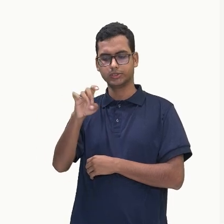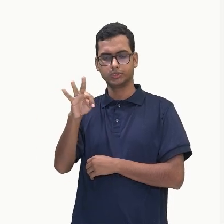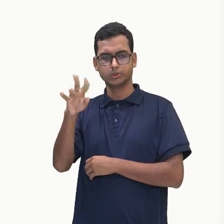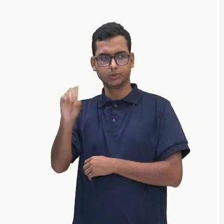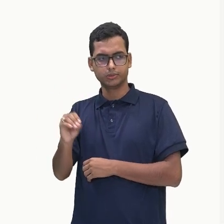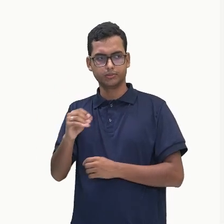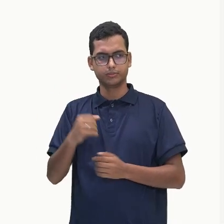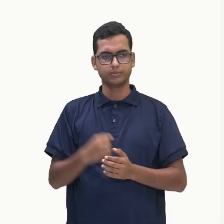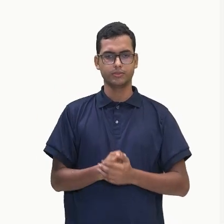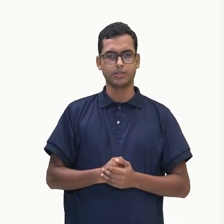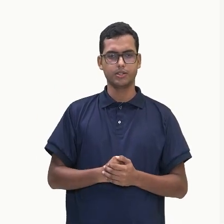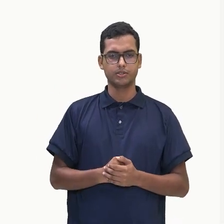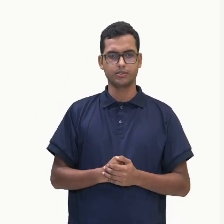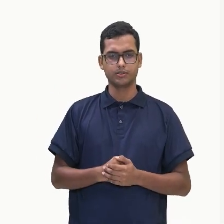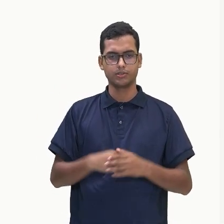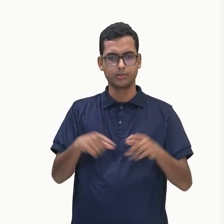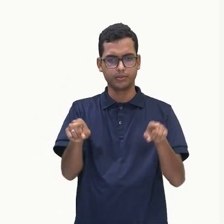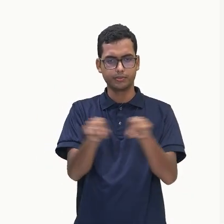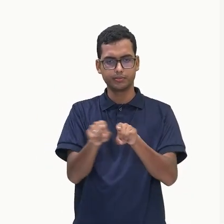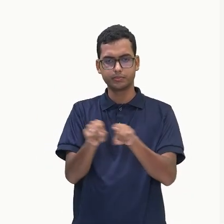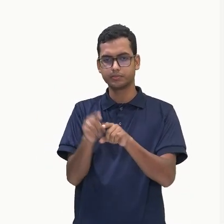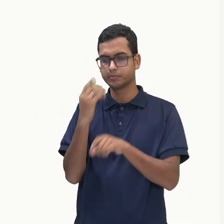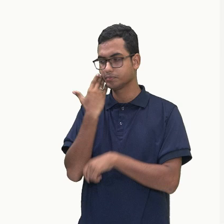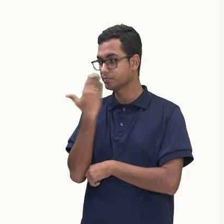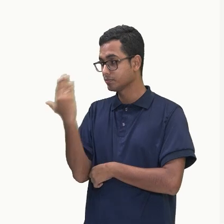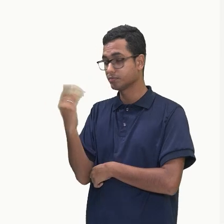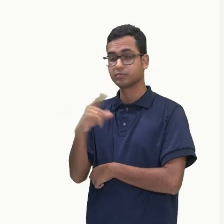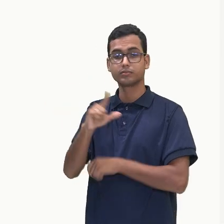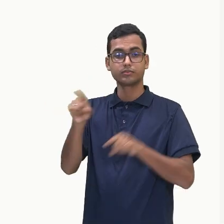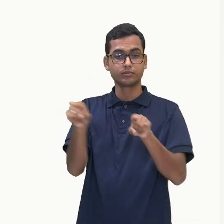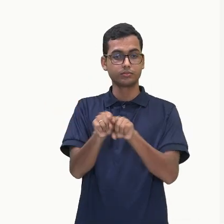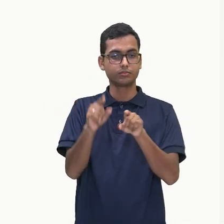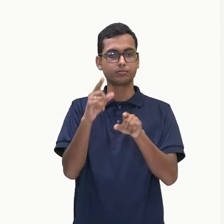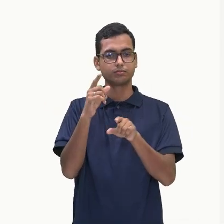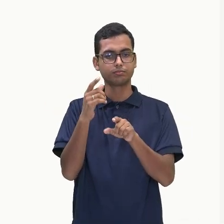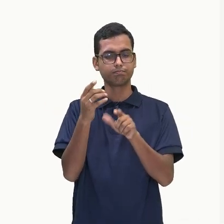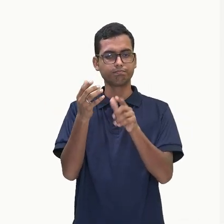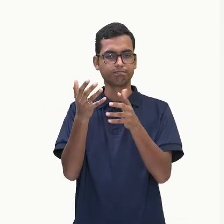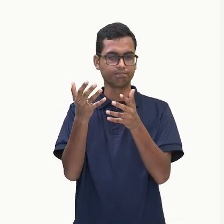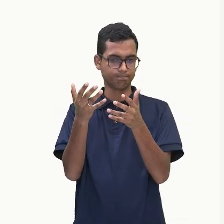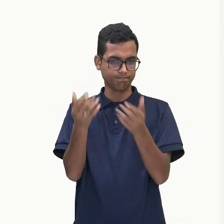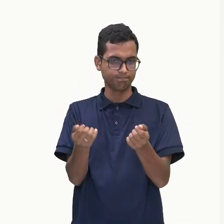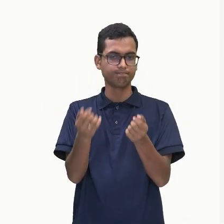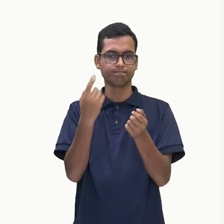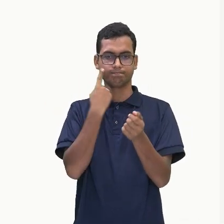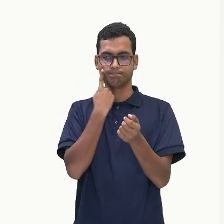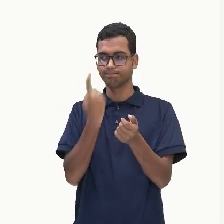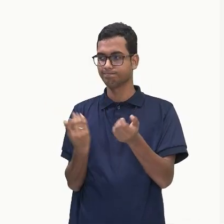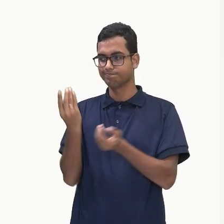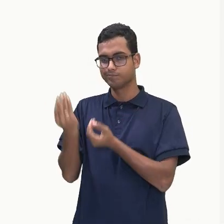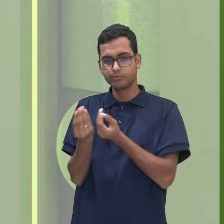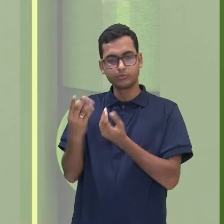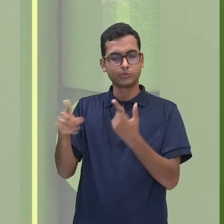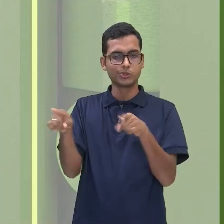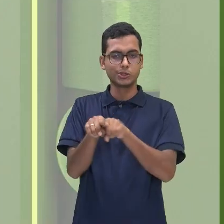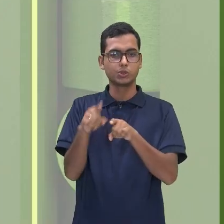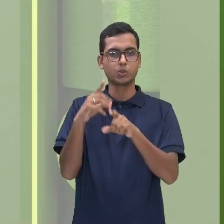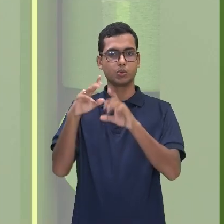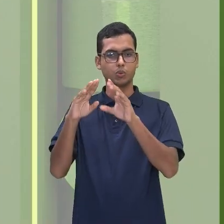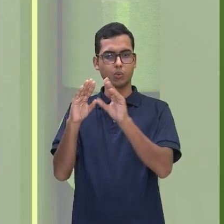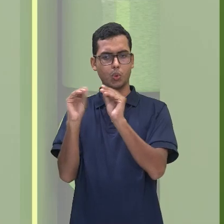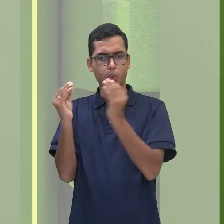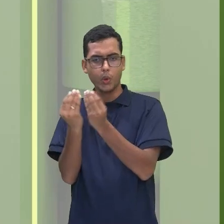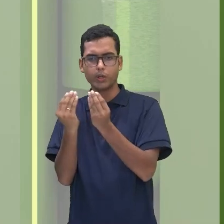da membrana plasmática, o modelo mais aceito, né, para explicar melhor essa entrada e saída de substâncias de